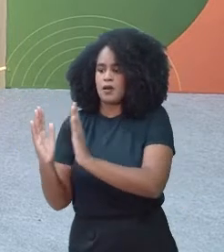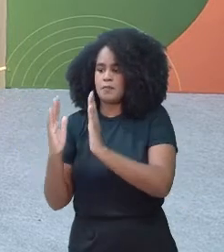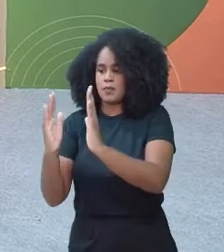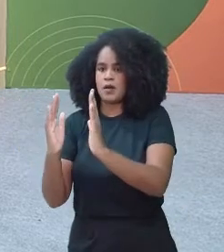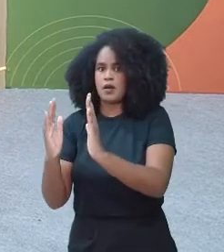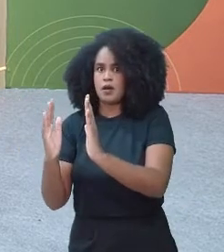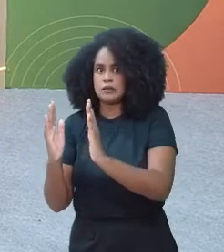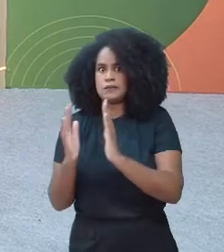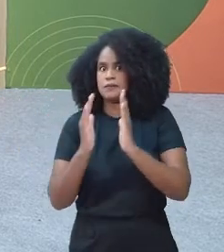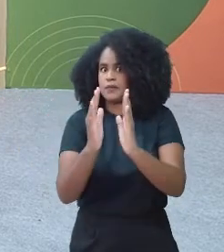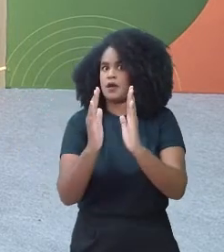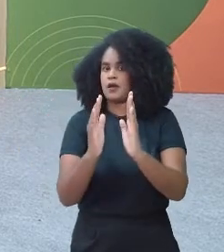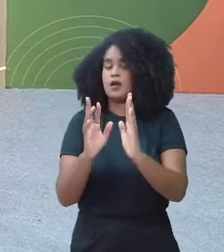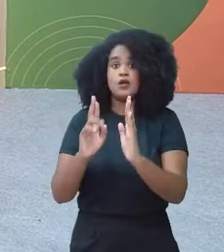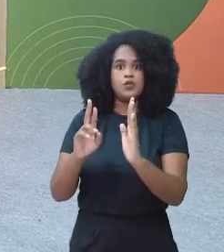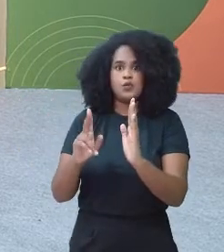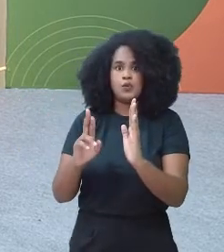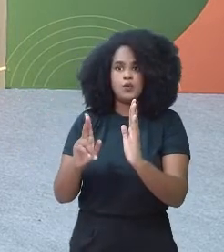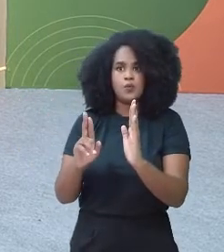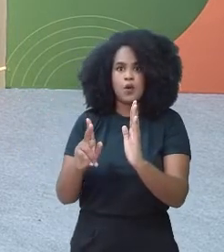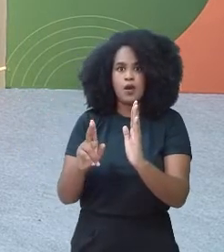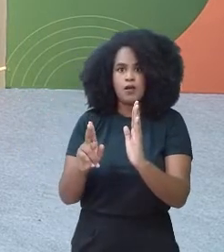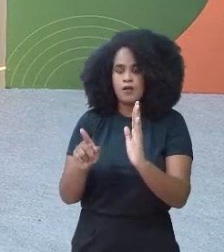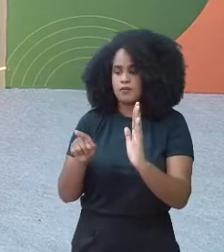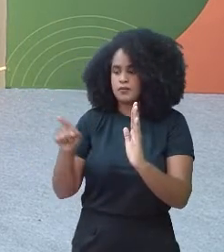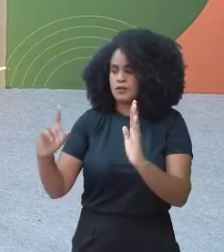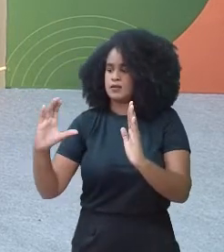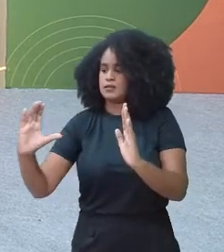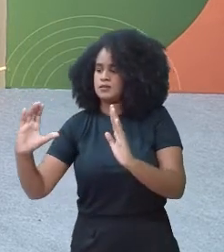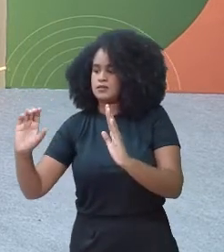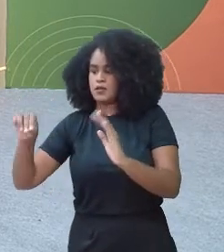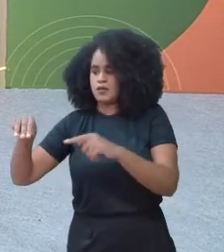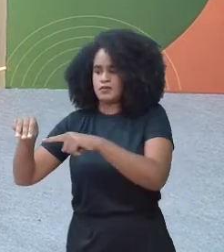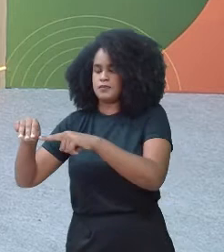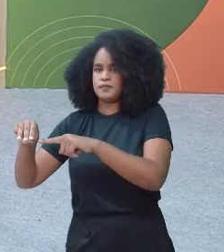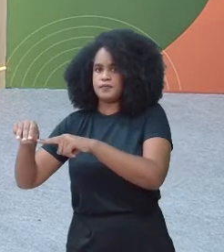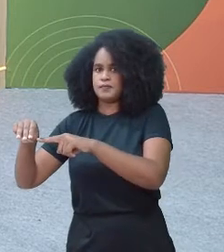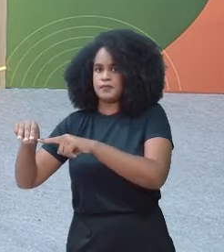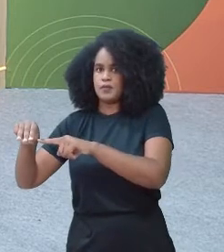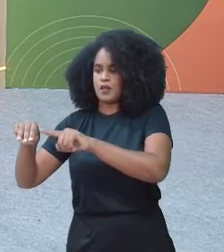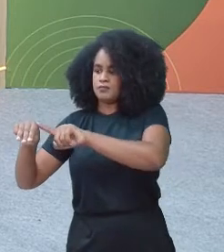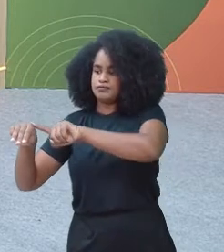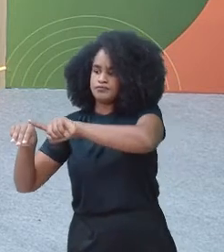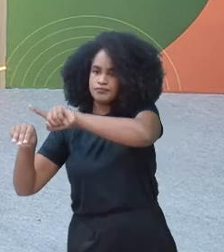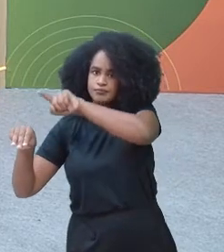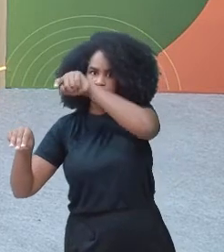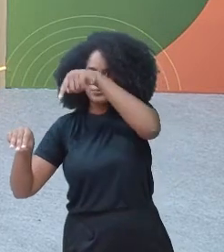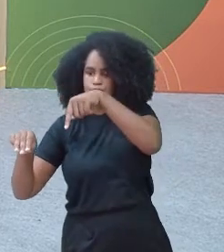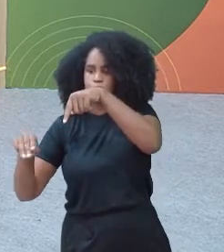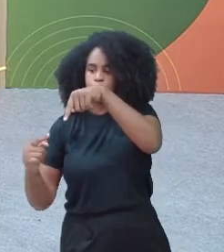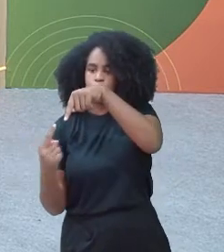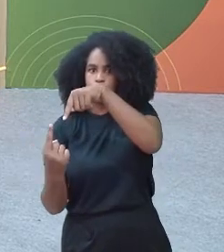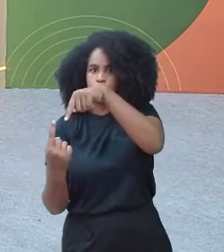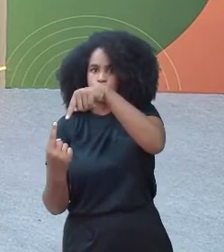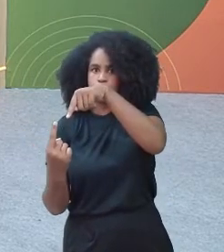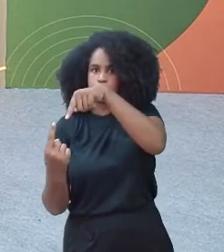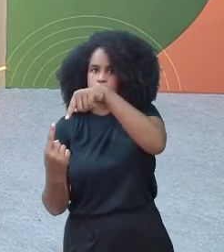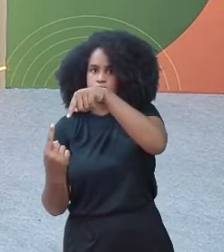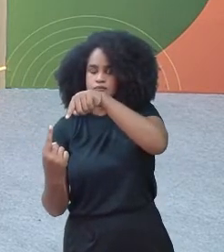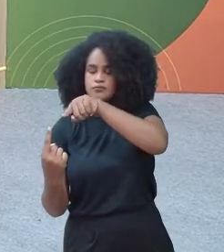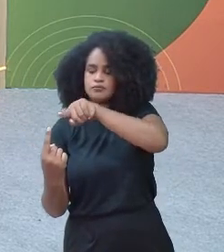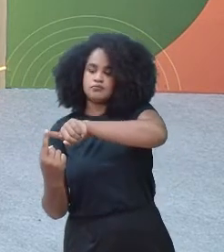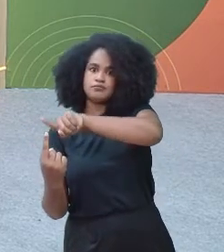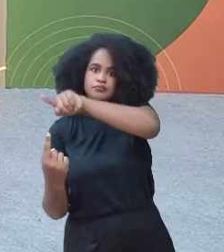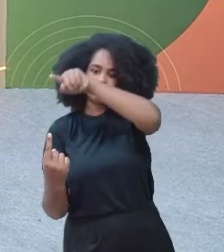não é contando com ele, tá, gente? Porque um erro muito frequente é isso. A gente vai sair daqui, a gente já está no centímetro. Então, a gente vai